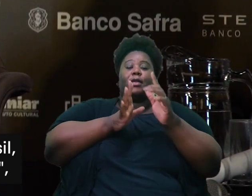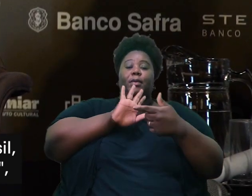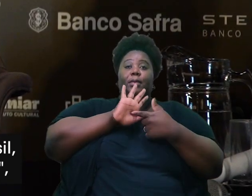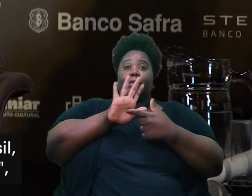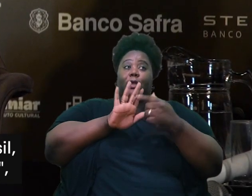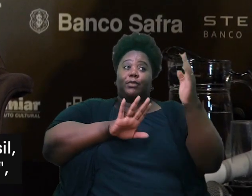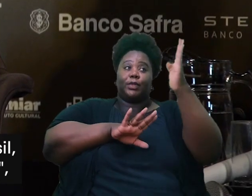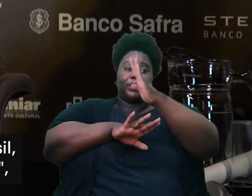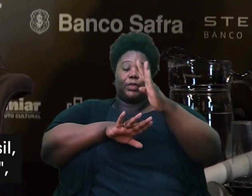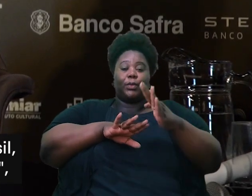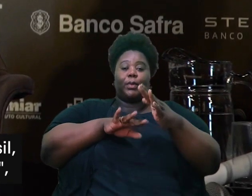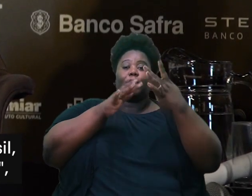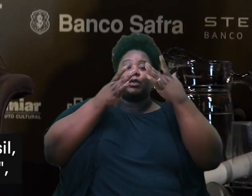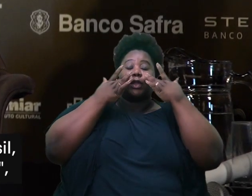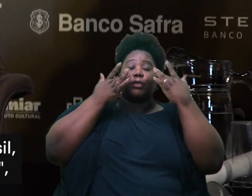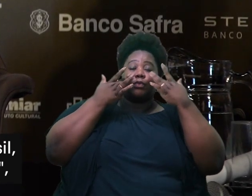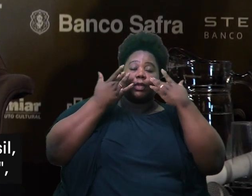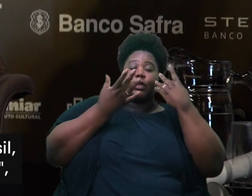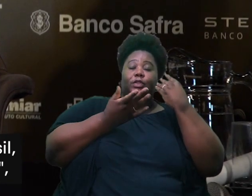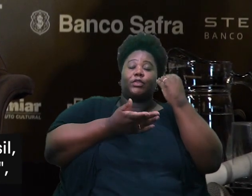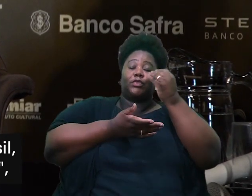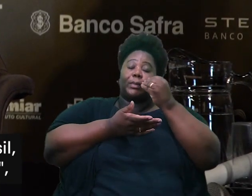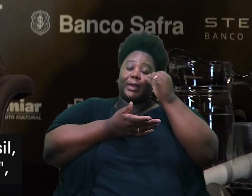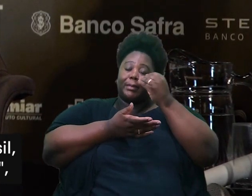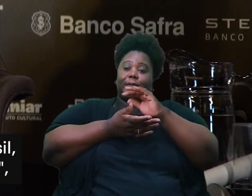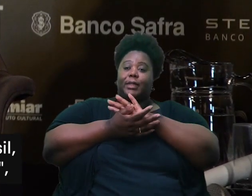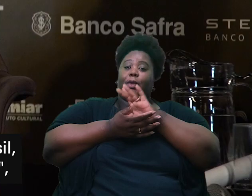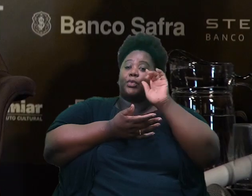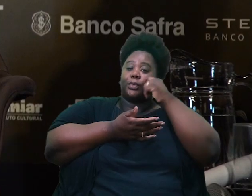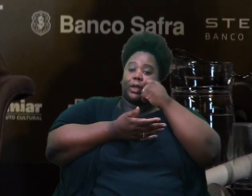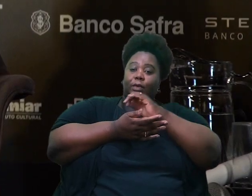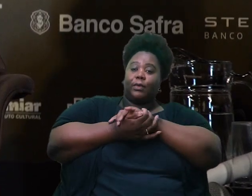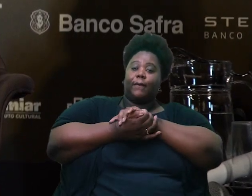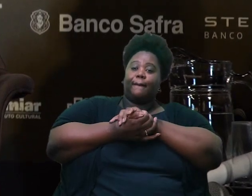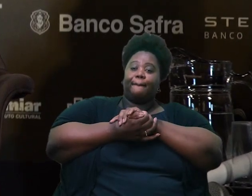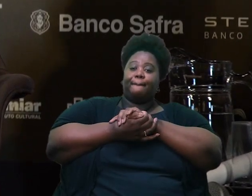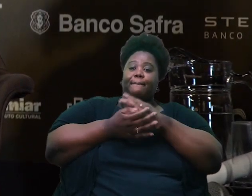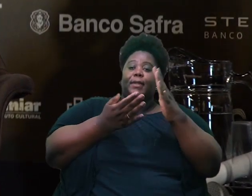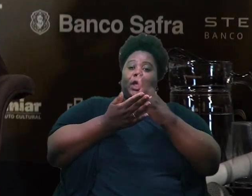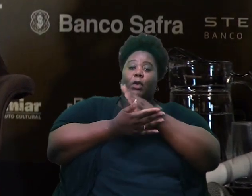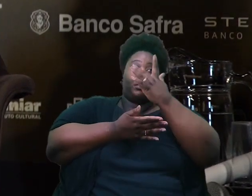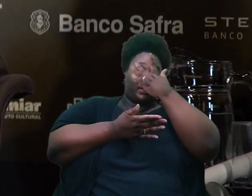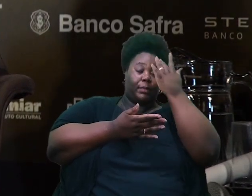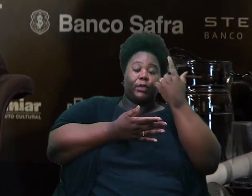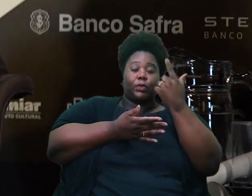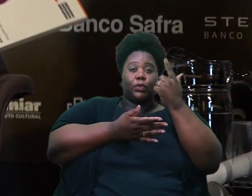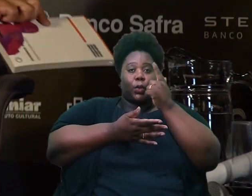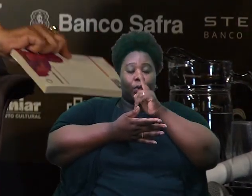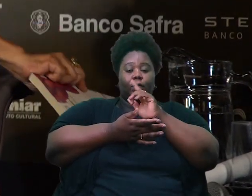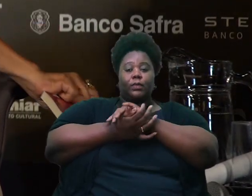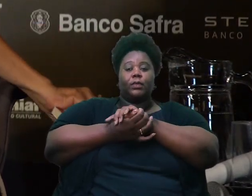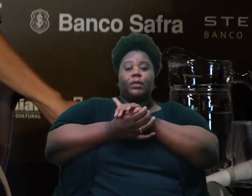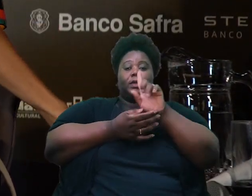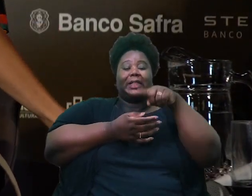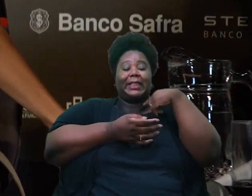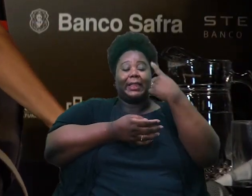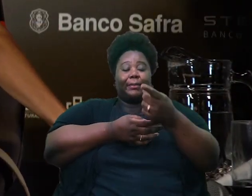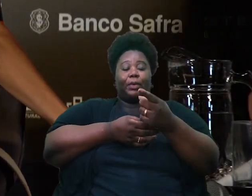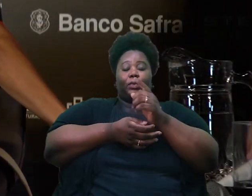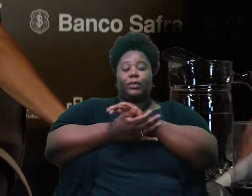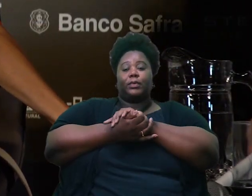do Brasil, o teatro experimental do negro, que pouca gente conhecia. Depois, em